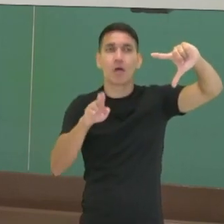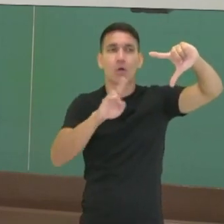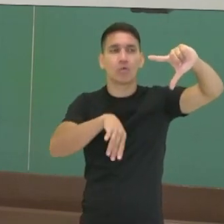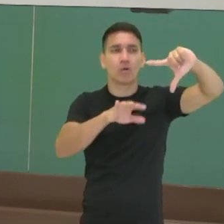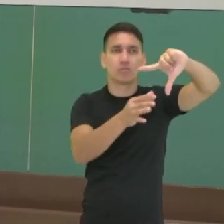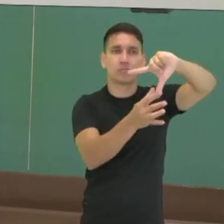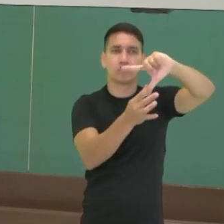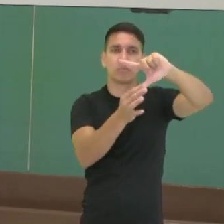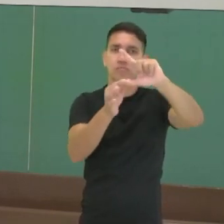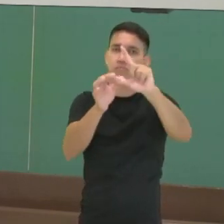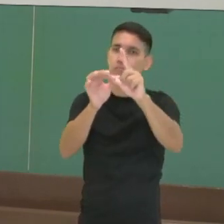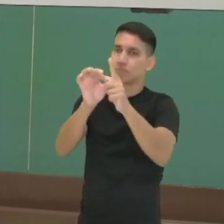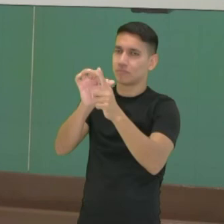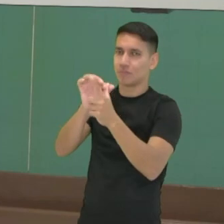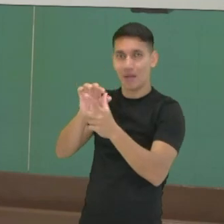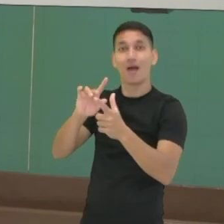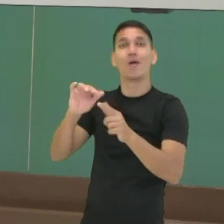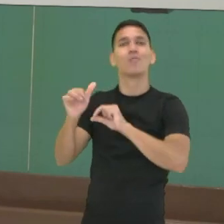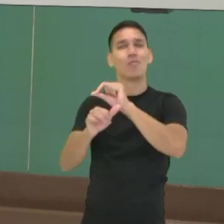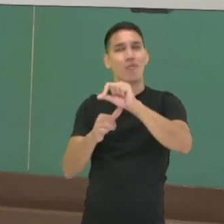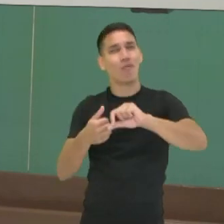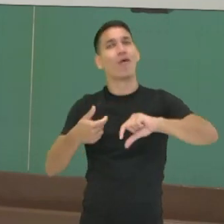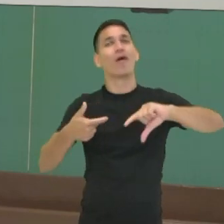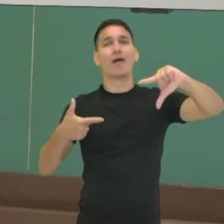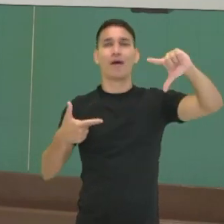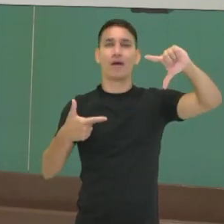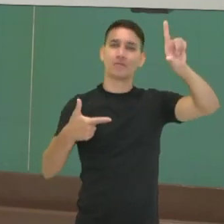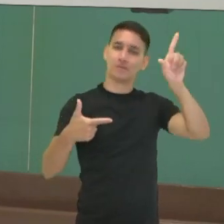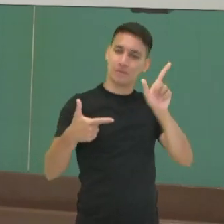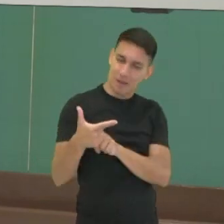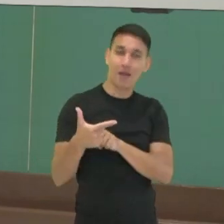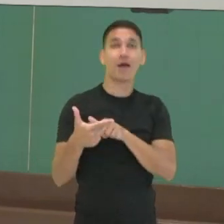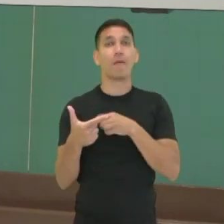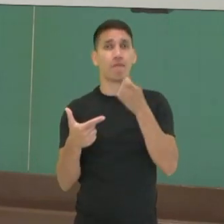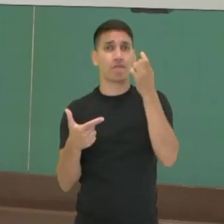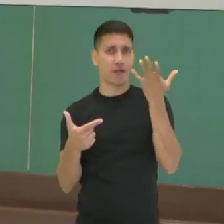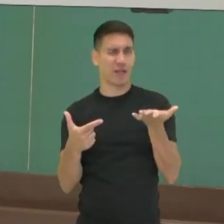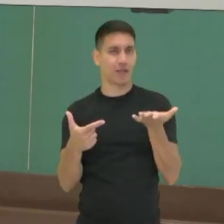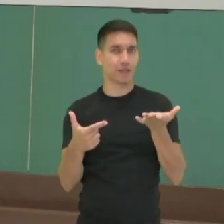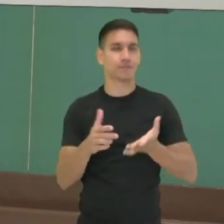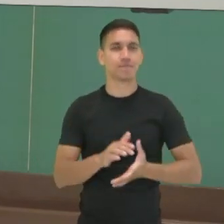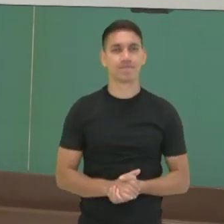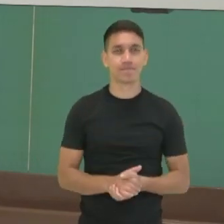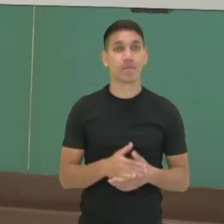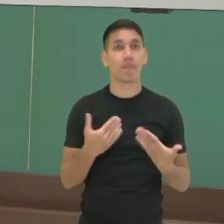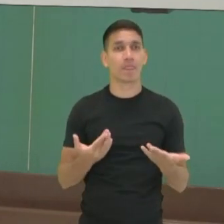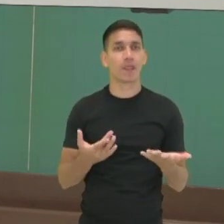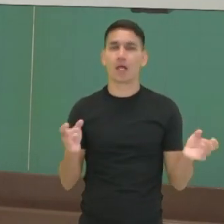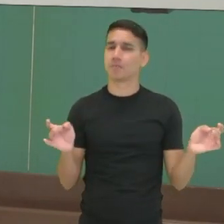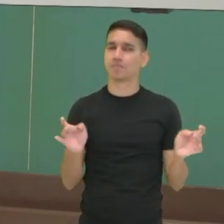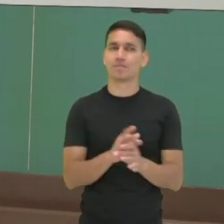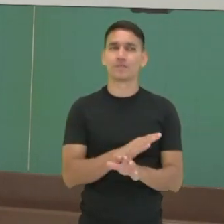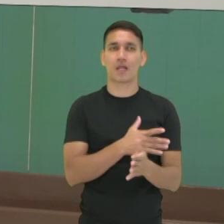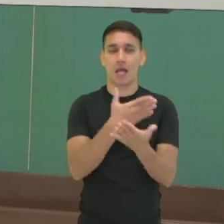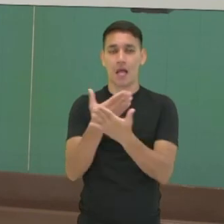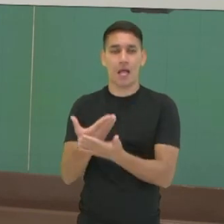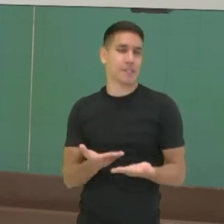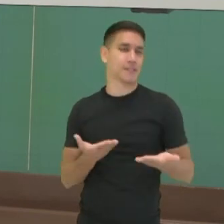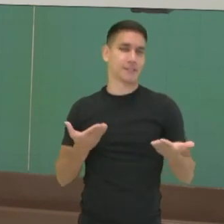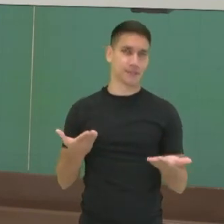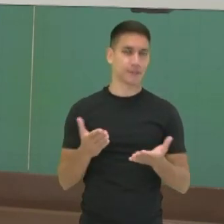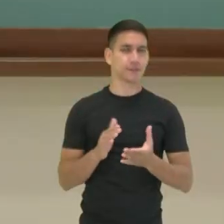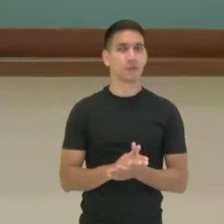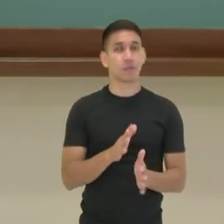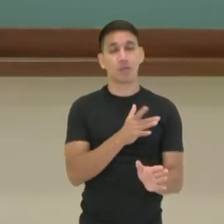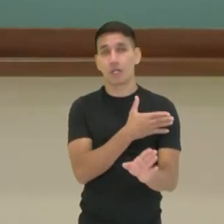fiz assim, e coloquei ela para baixo. Tranquilo? O que tinha para hoje, pessoal, era isso. O